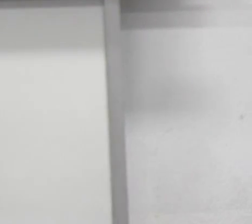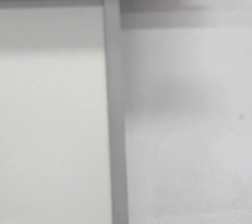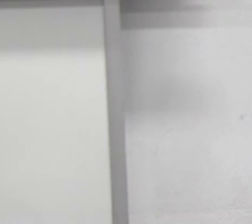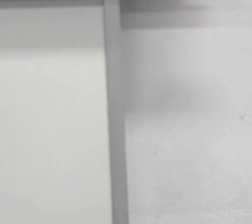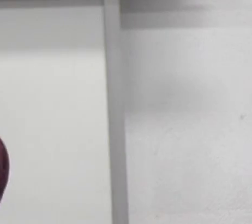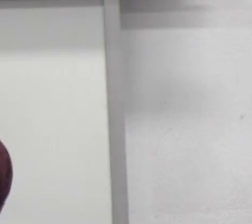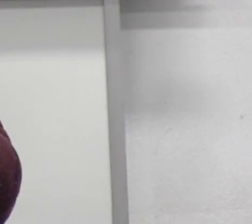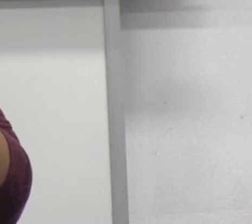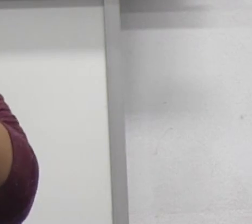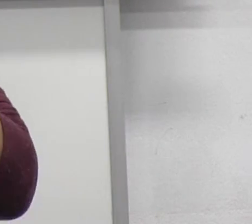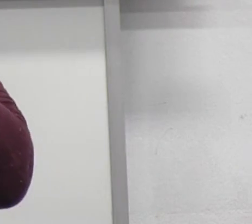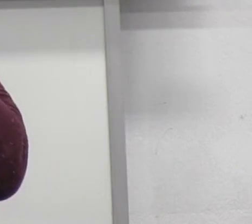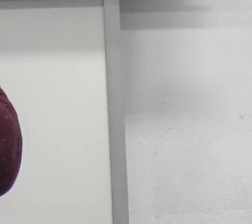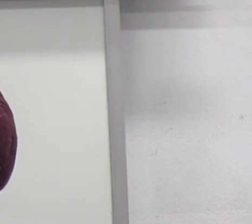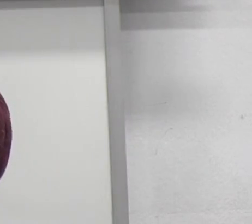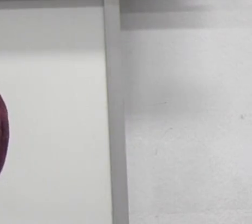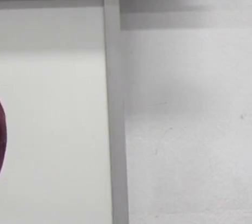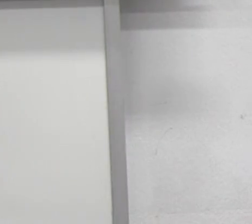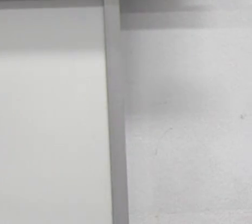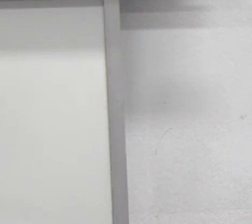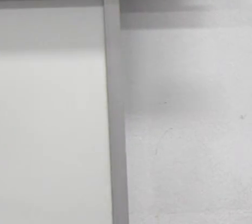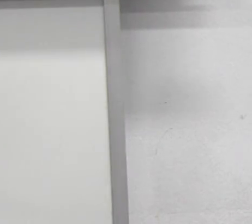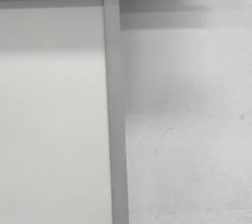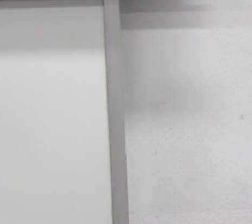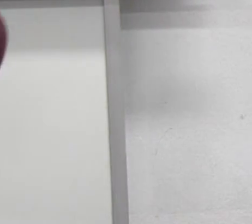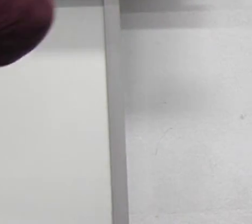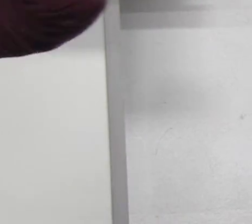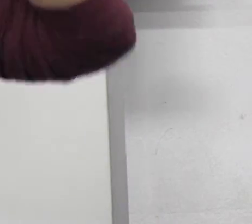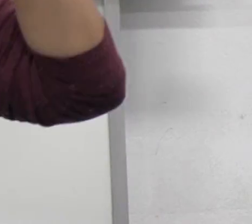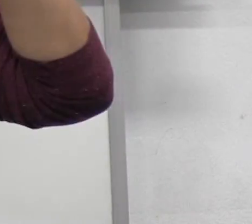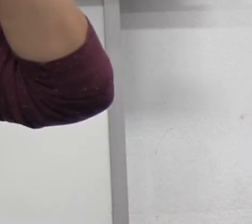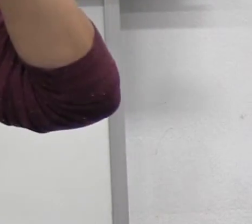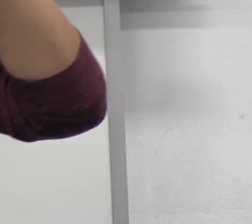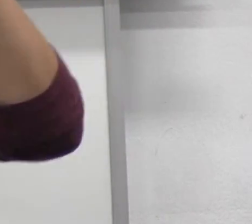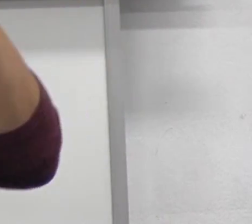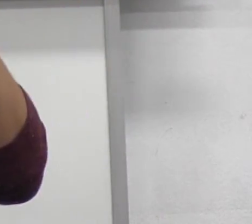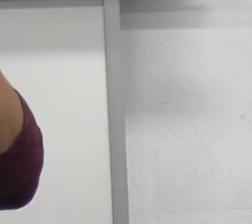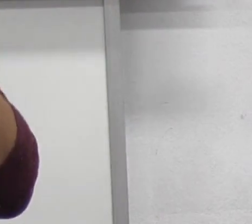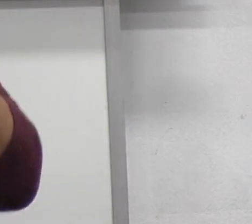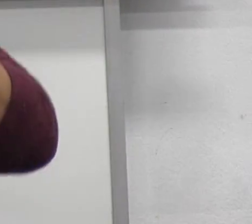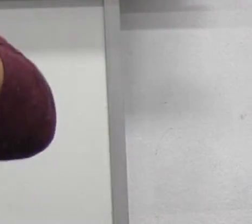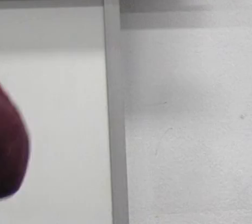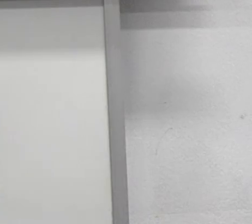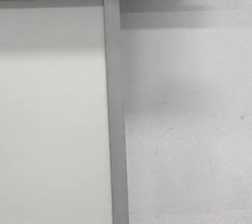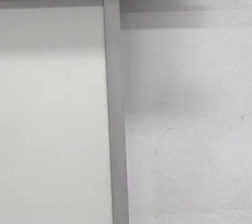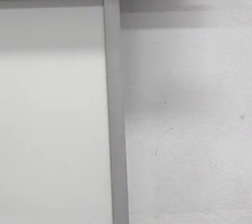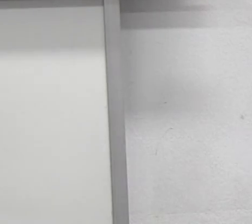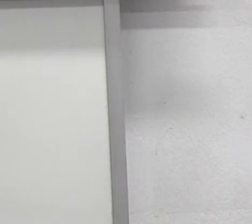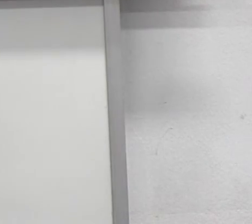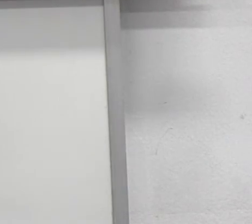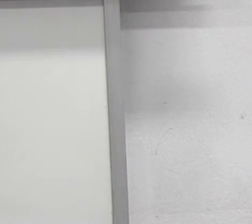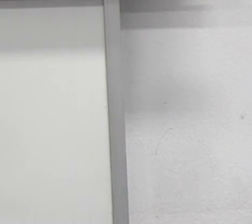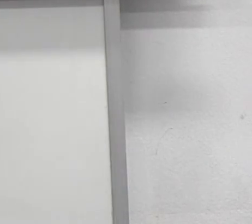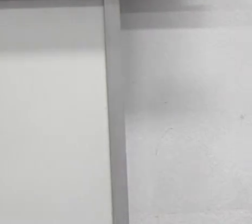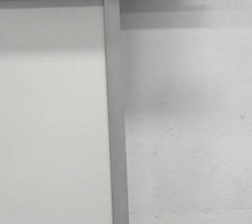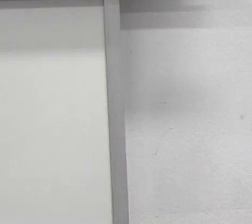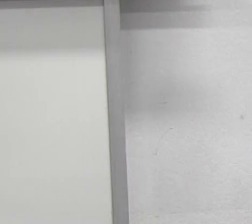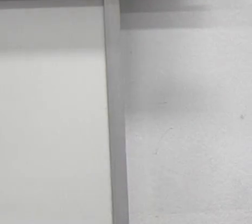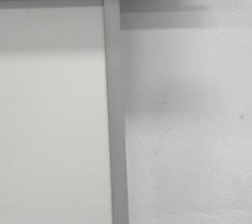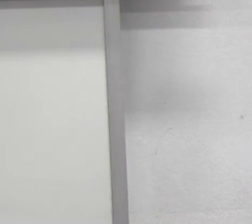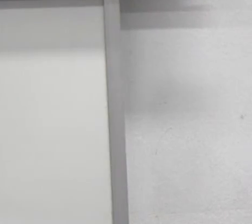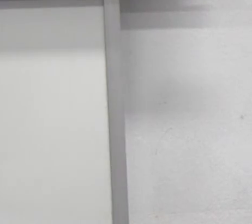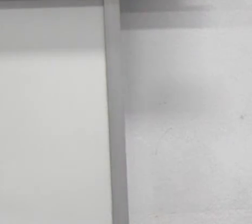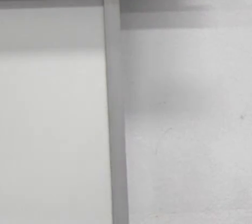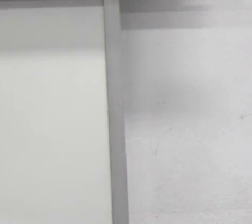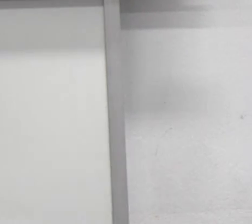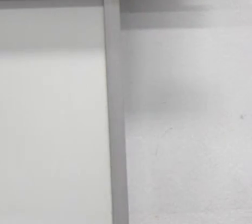alguns sabem Libras, outros usam prótese, outros usam implante. Então, quando isso ficar claro, a gente vai poder passar